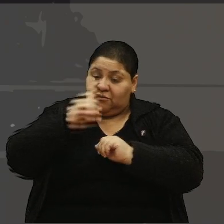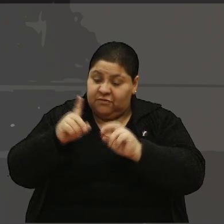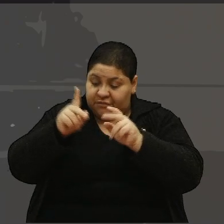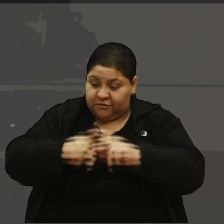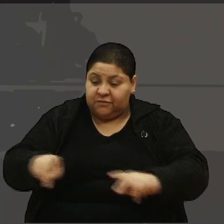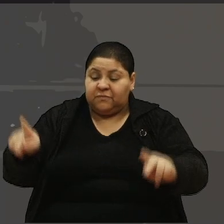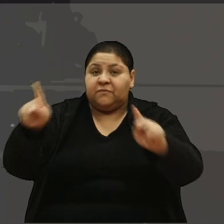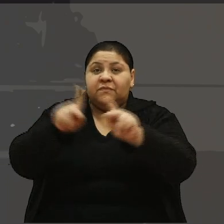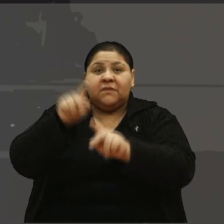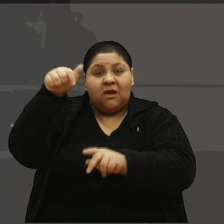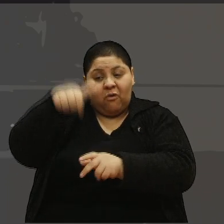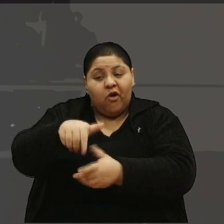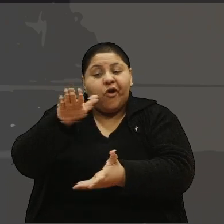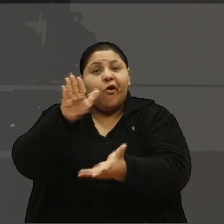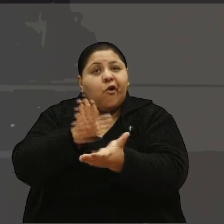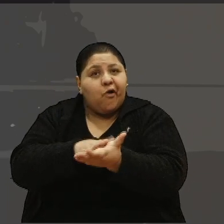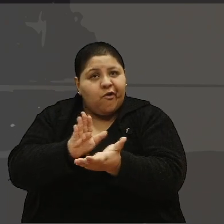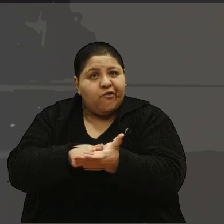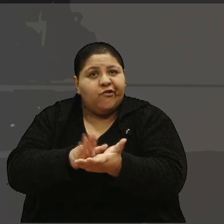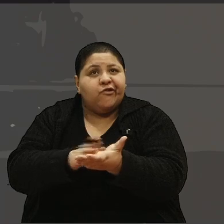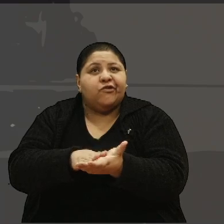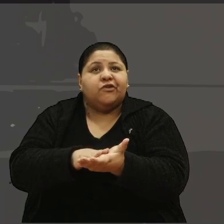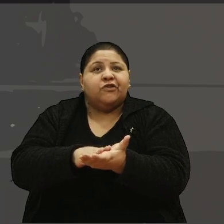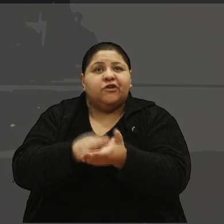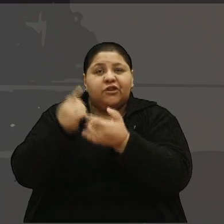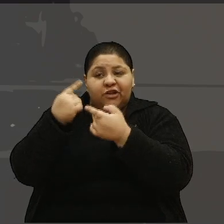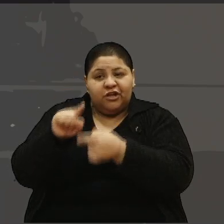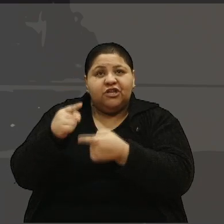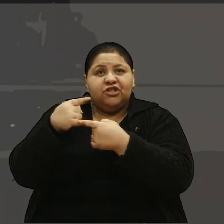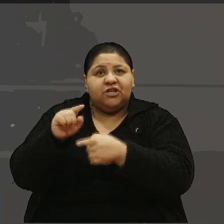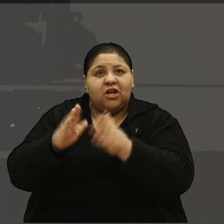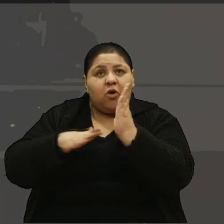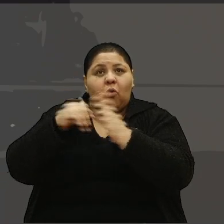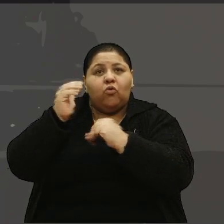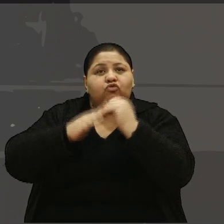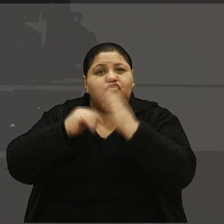população, estarei aqui cobrando, estarei aqui fazendo crítica construtiva.